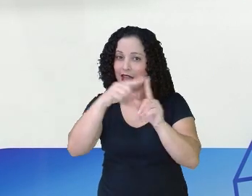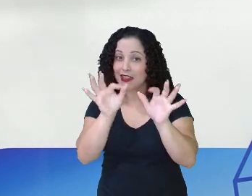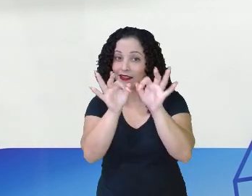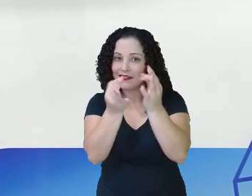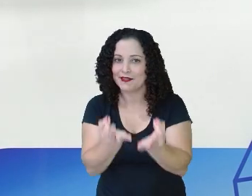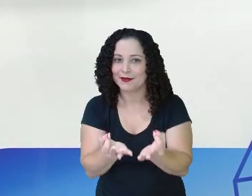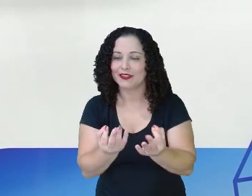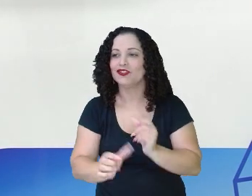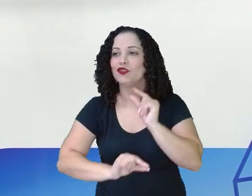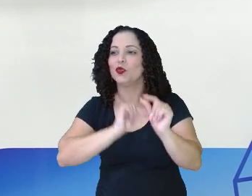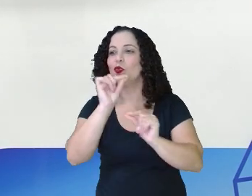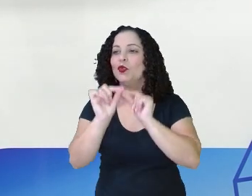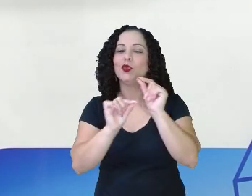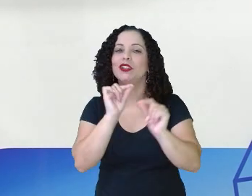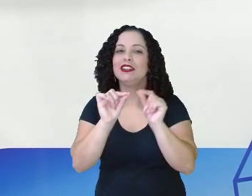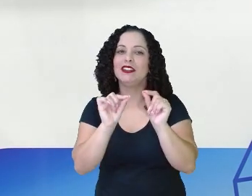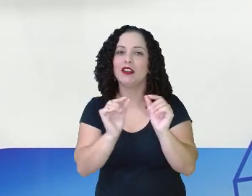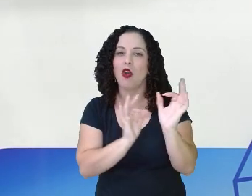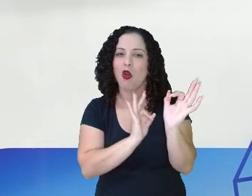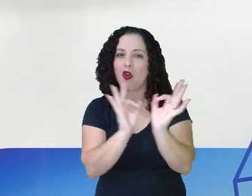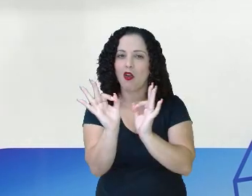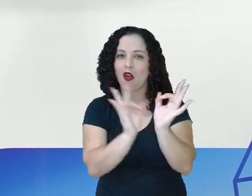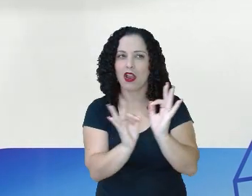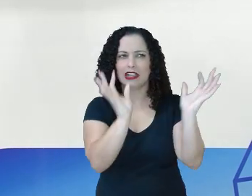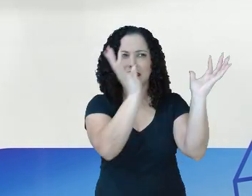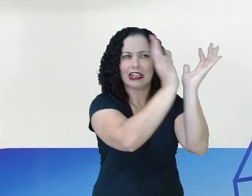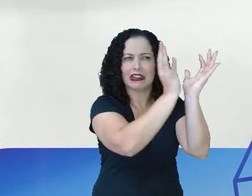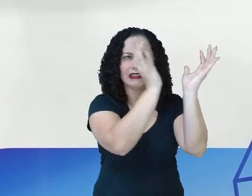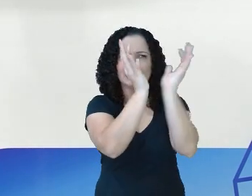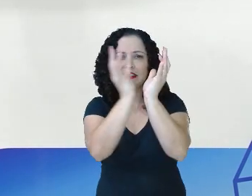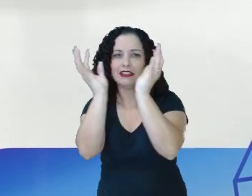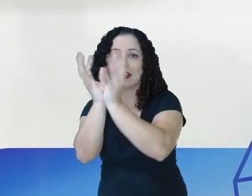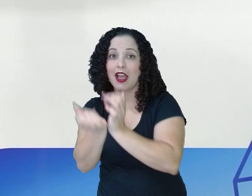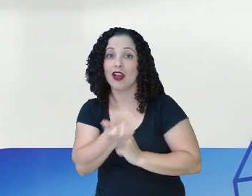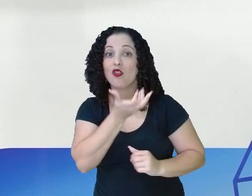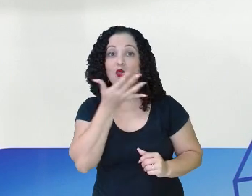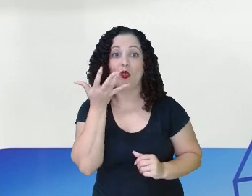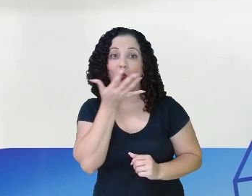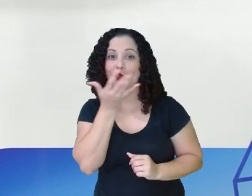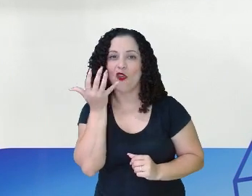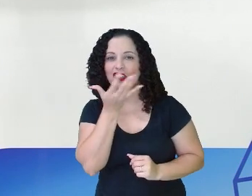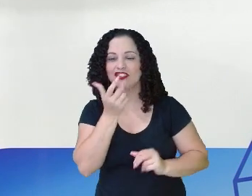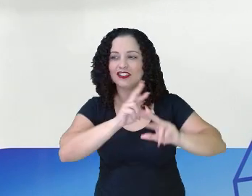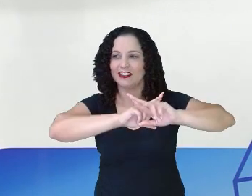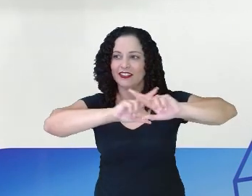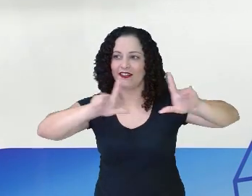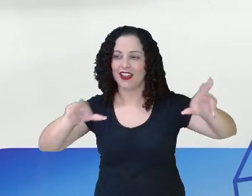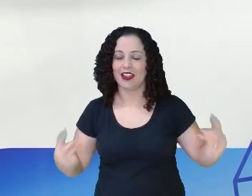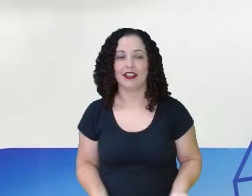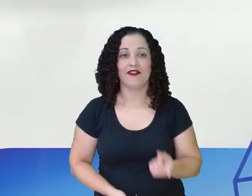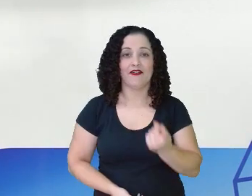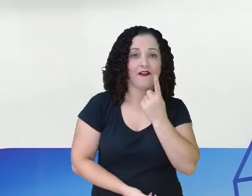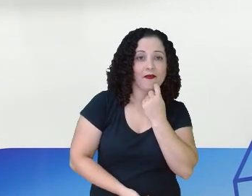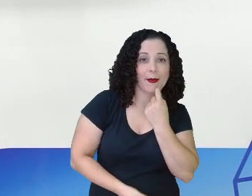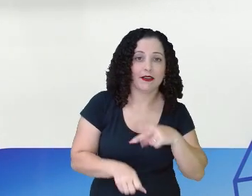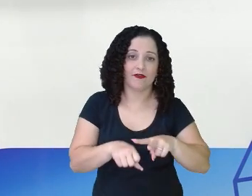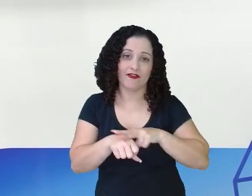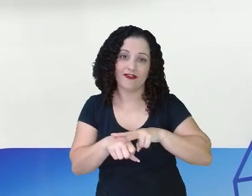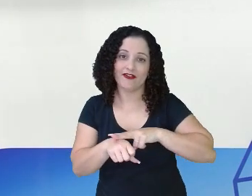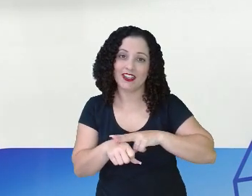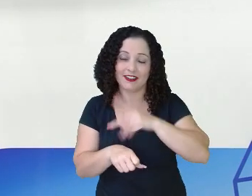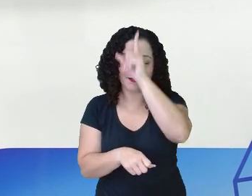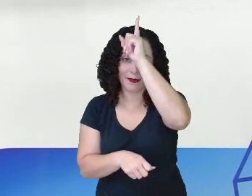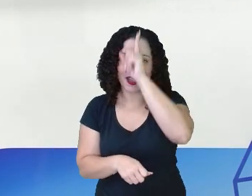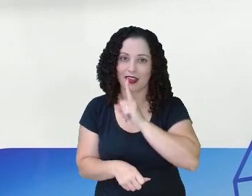fiz? Eu dividi de acordo com as minhas cores, ó, a vermelha, a verde e